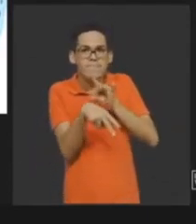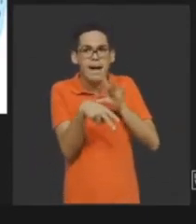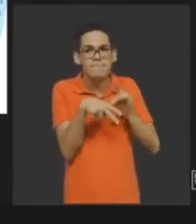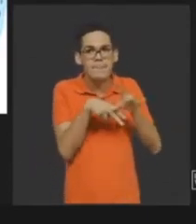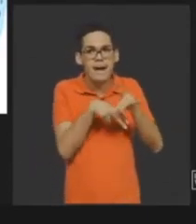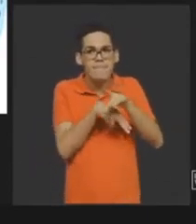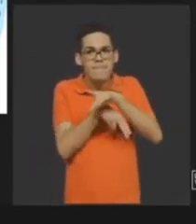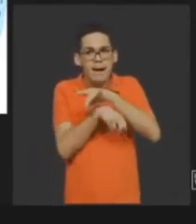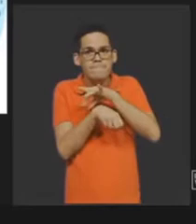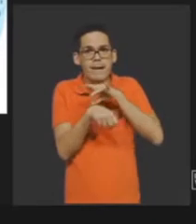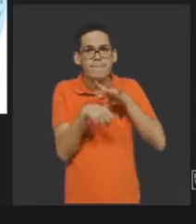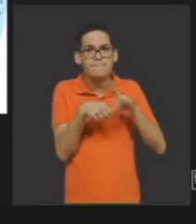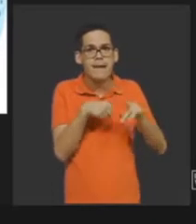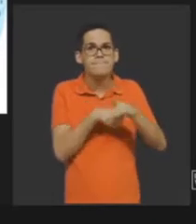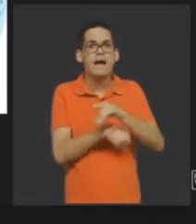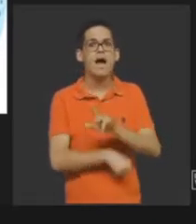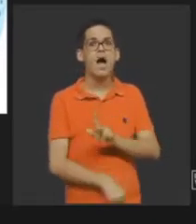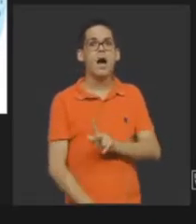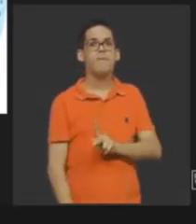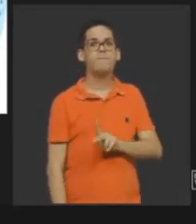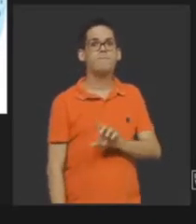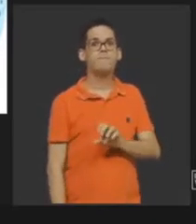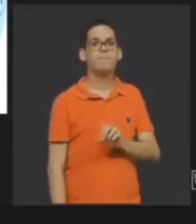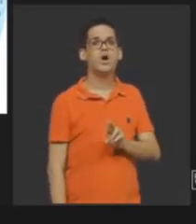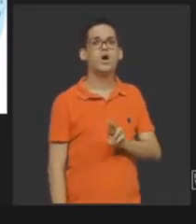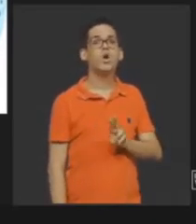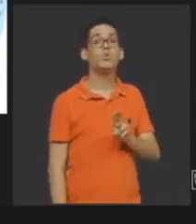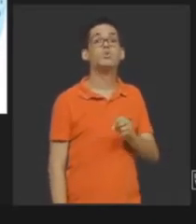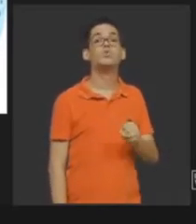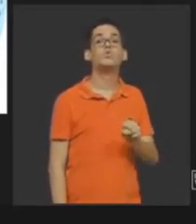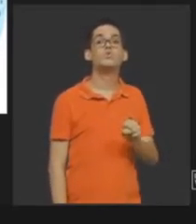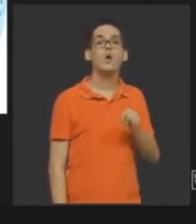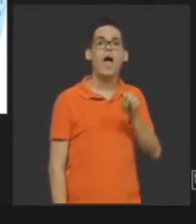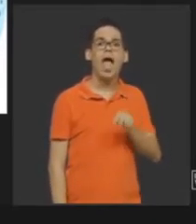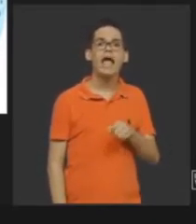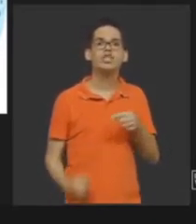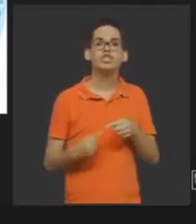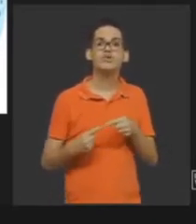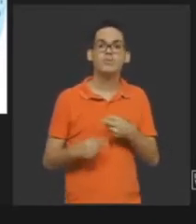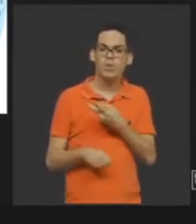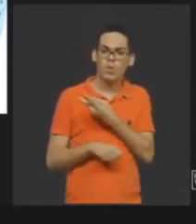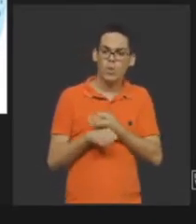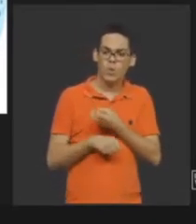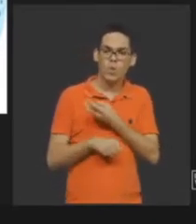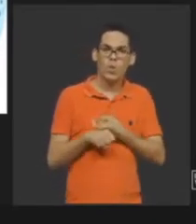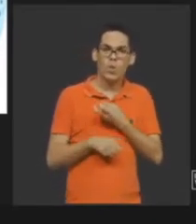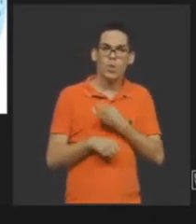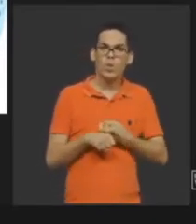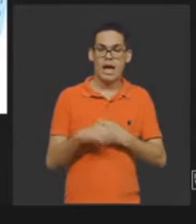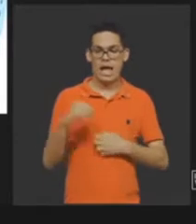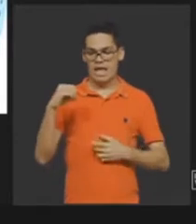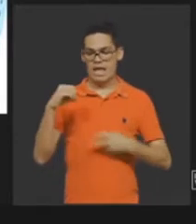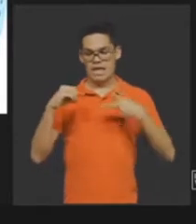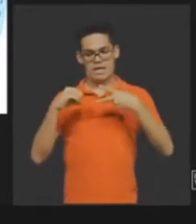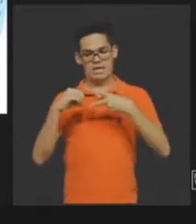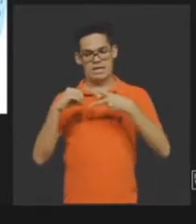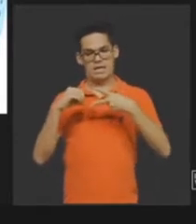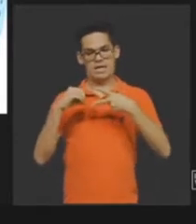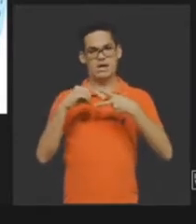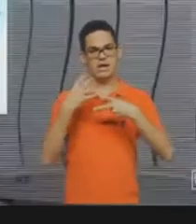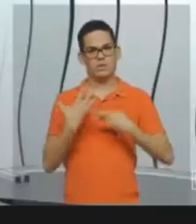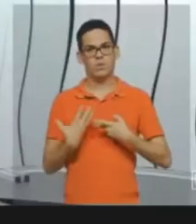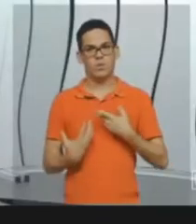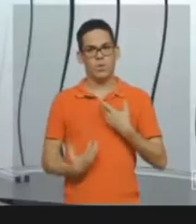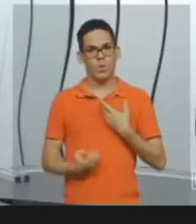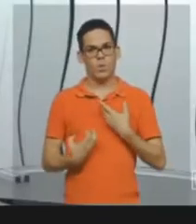Esses poros nucleares, eles são importantes para que haja transporte de substâncias entre o núcleo e o